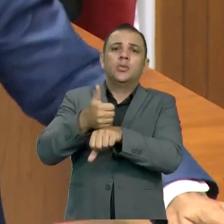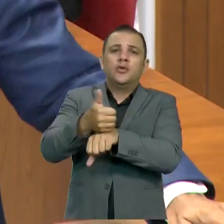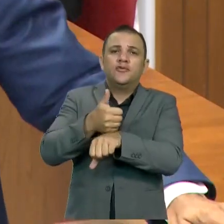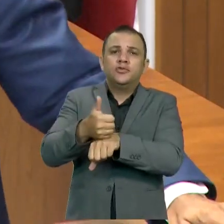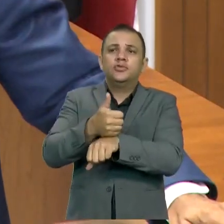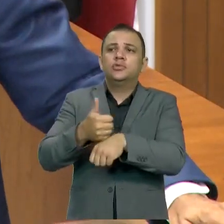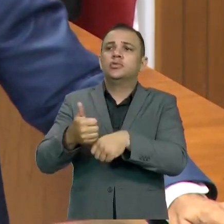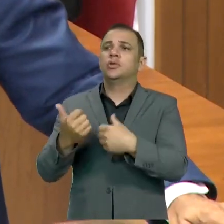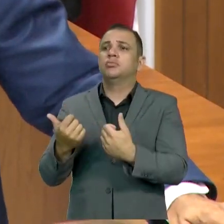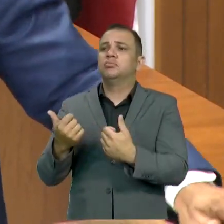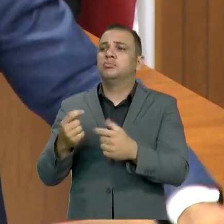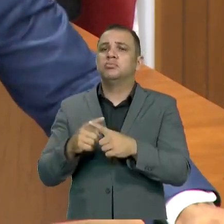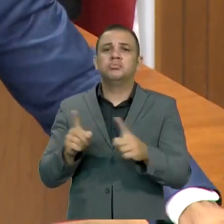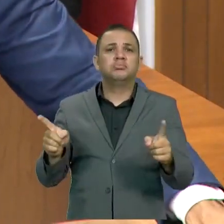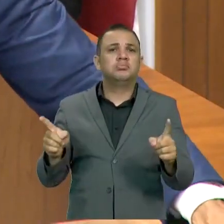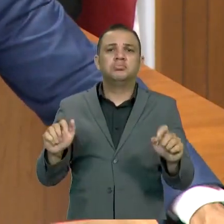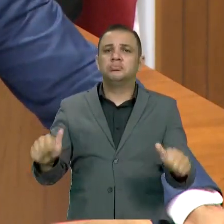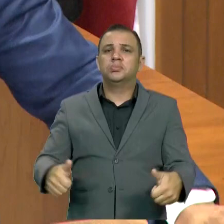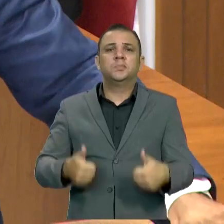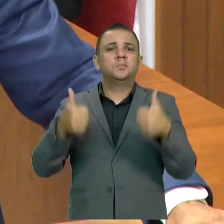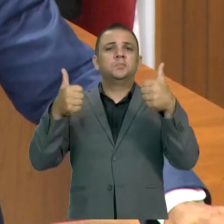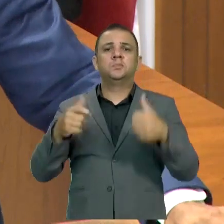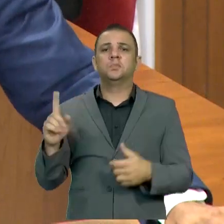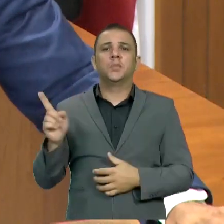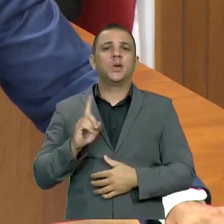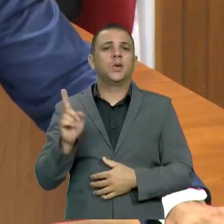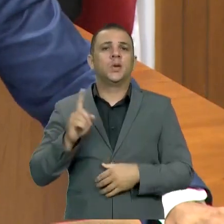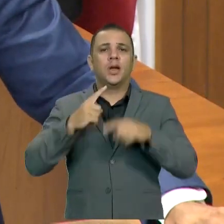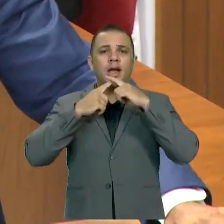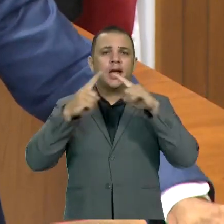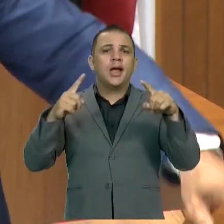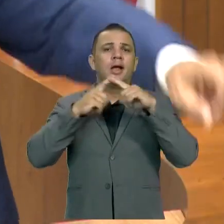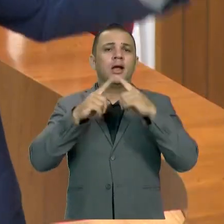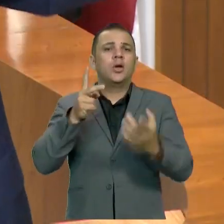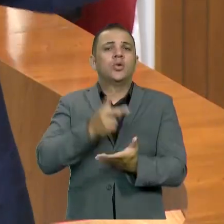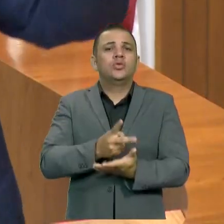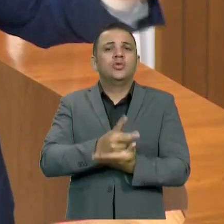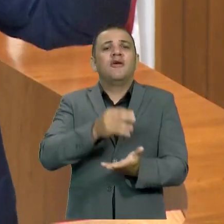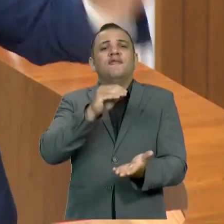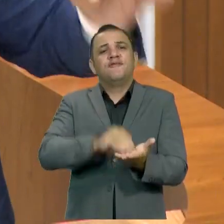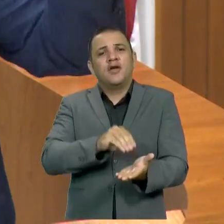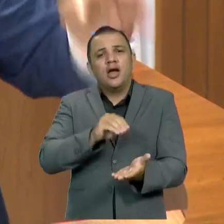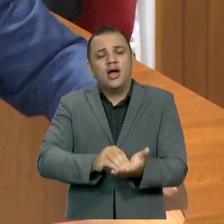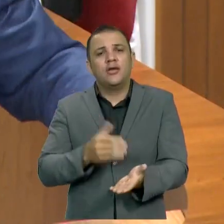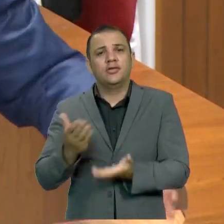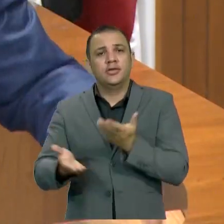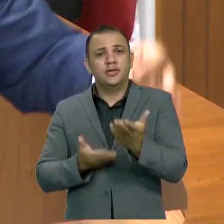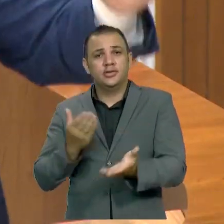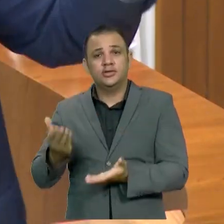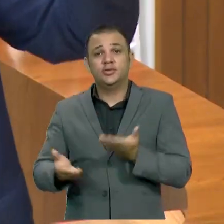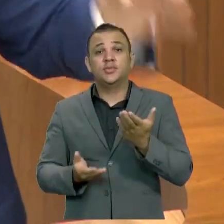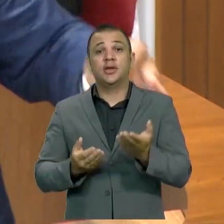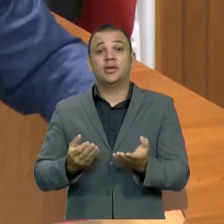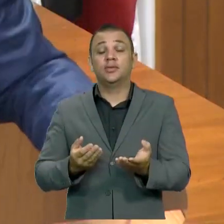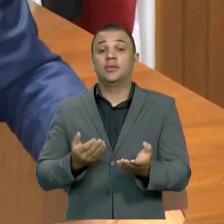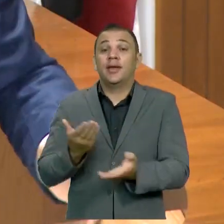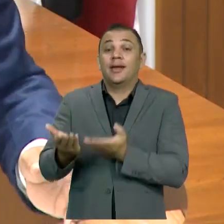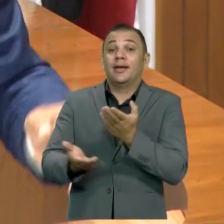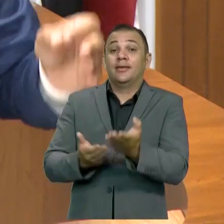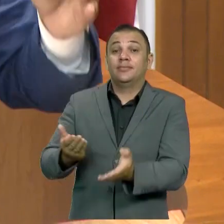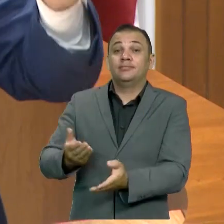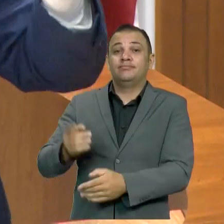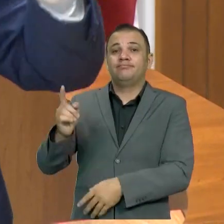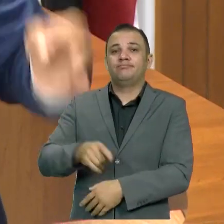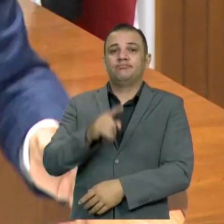mudou em nada. Reclamações continuam, falta de atendimento, cancelamento de atendimento das